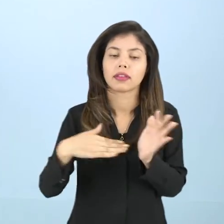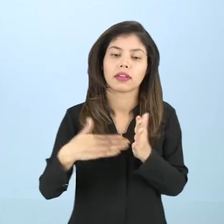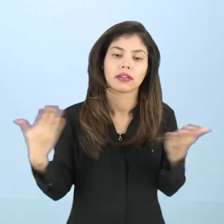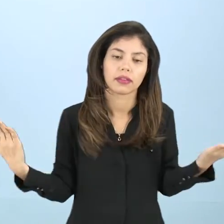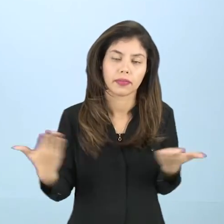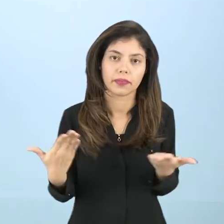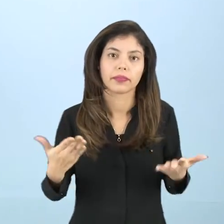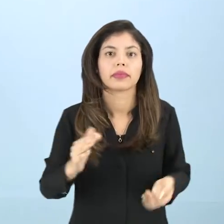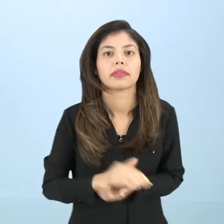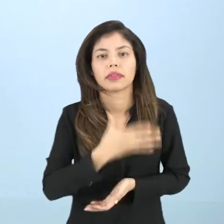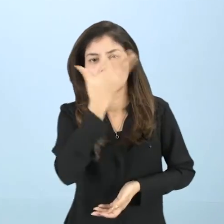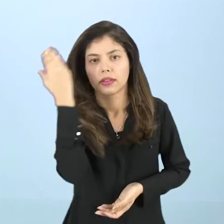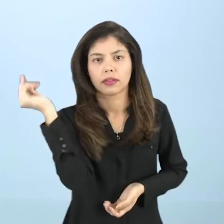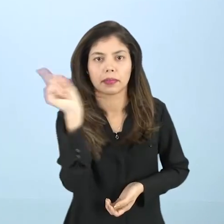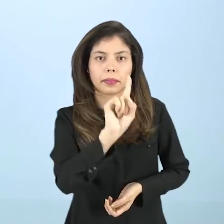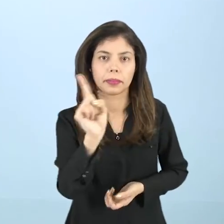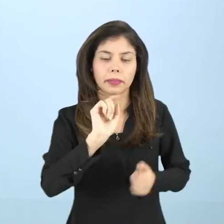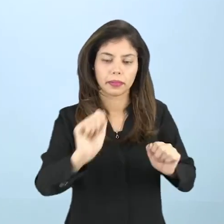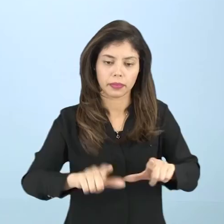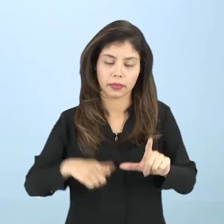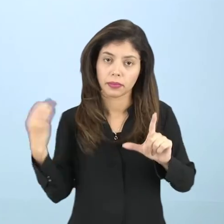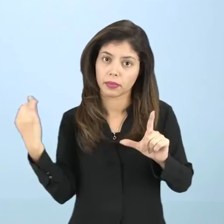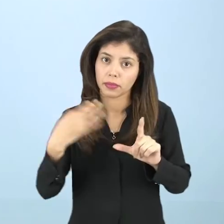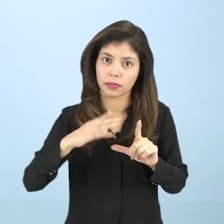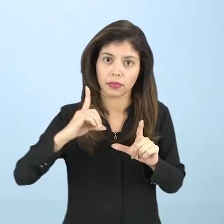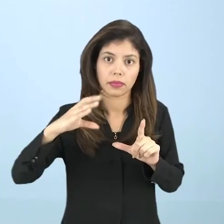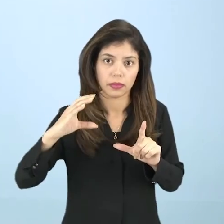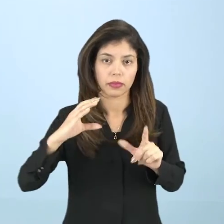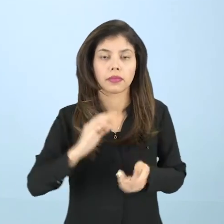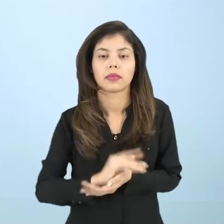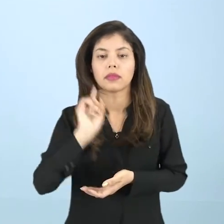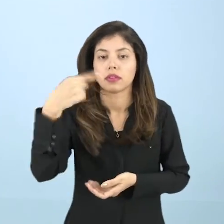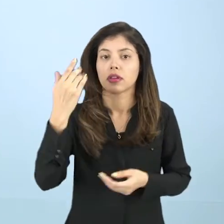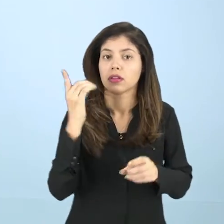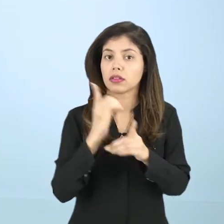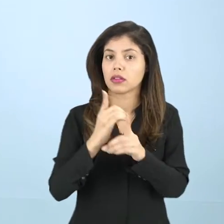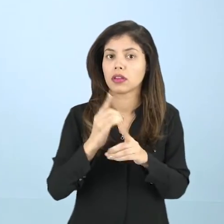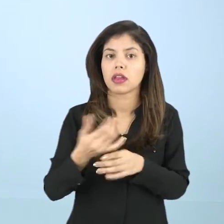até aqui nessa aula. Não esqueçam de acessar a plataforma Eduque. Lá vocês